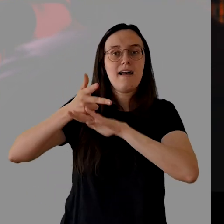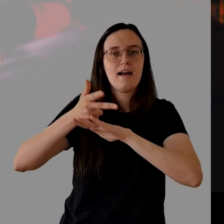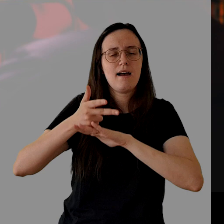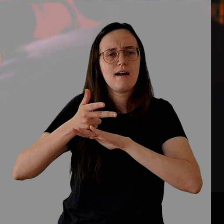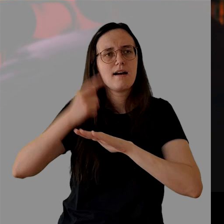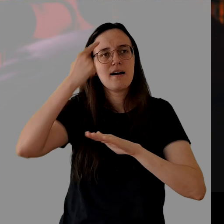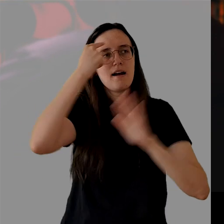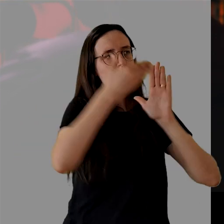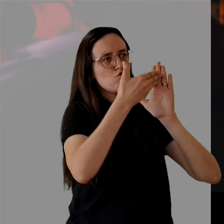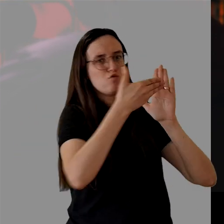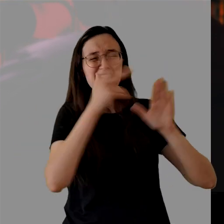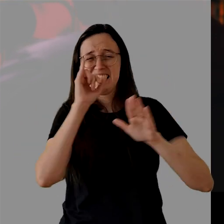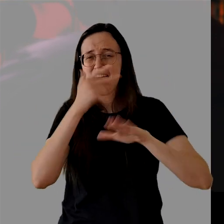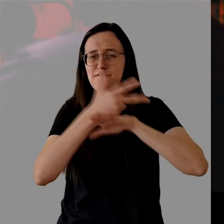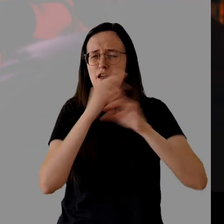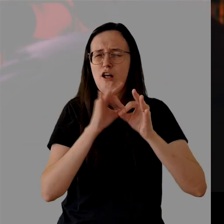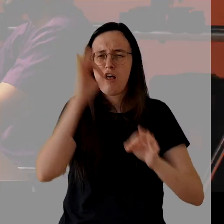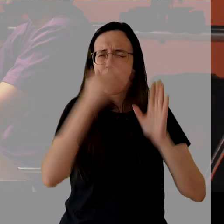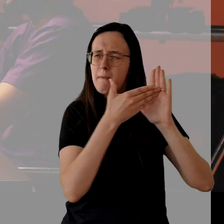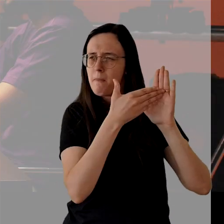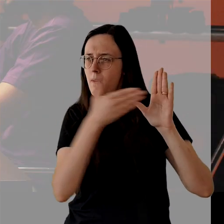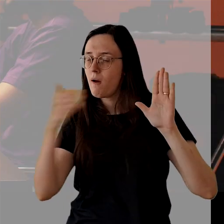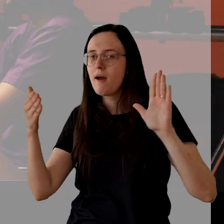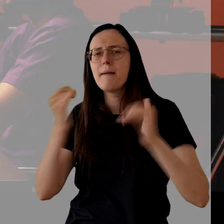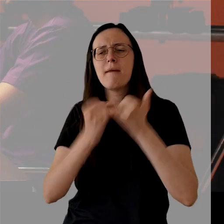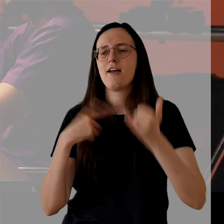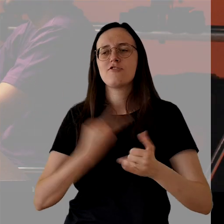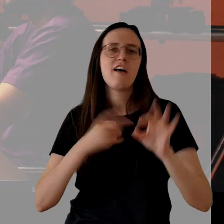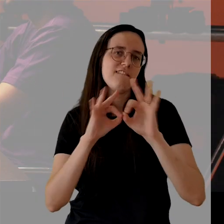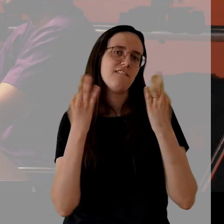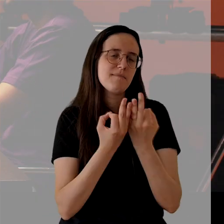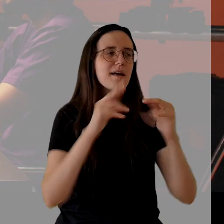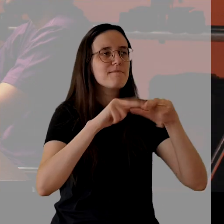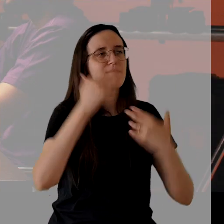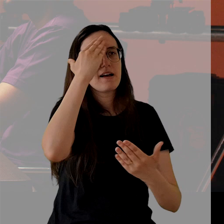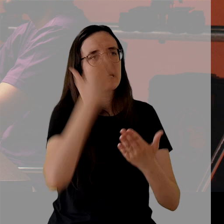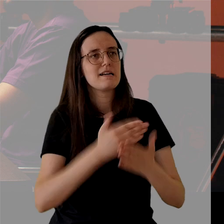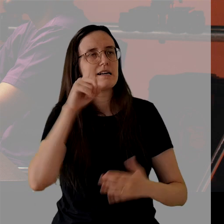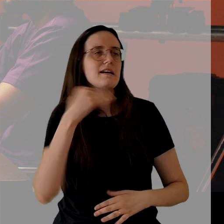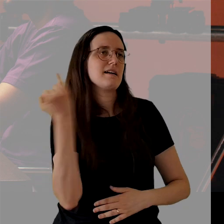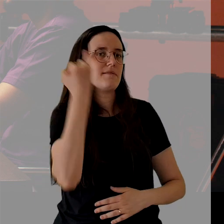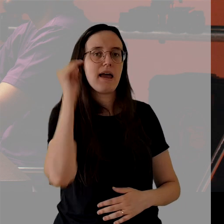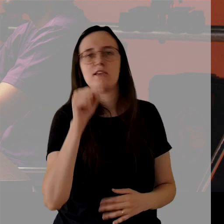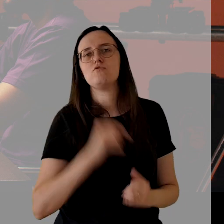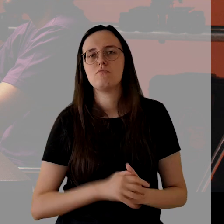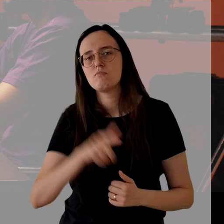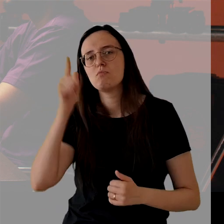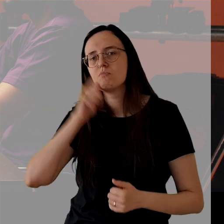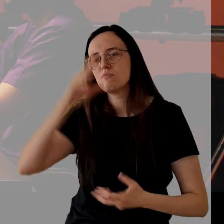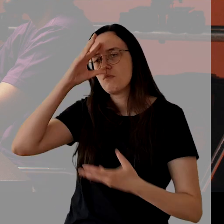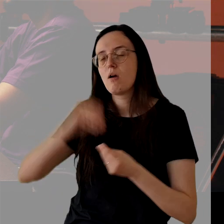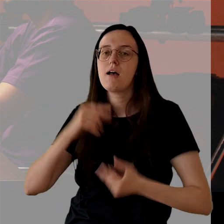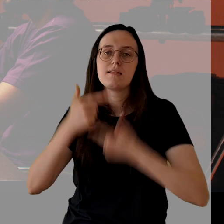vira uma família com a galera ali, né? Então, acho que esse processo de pré é muito importante justamente para isso, para você entender o trabalho do